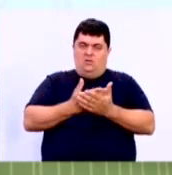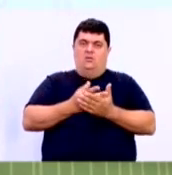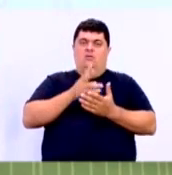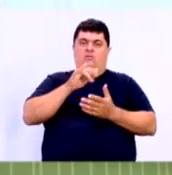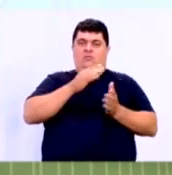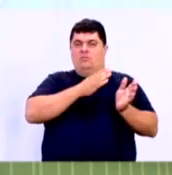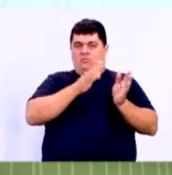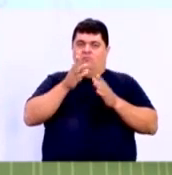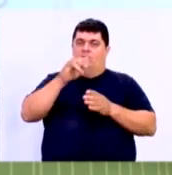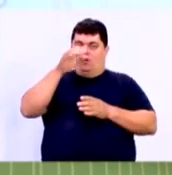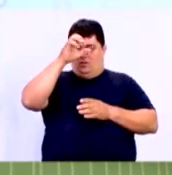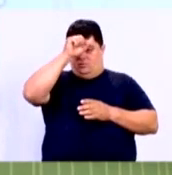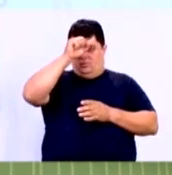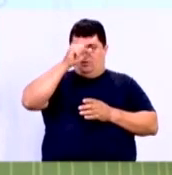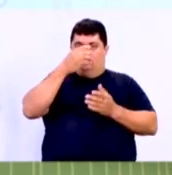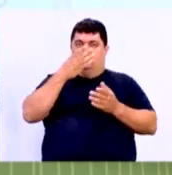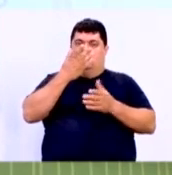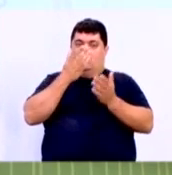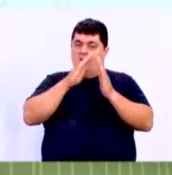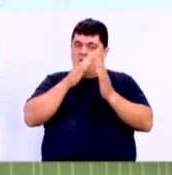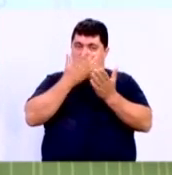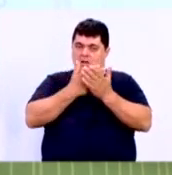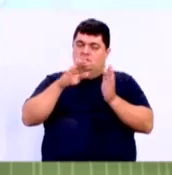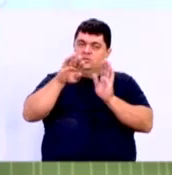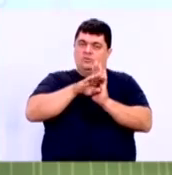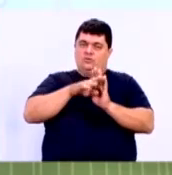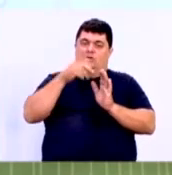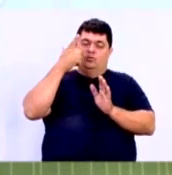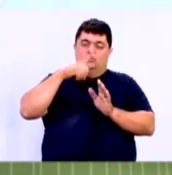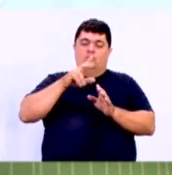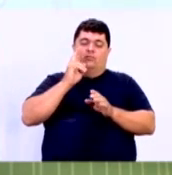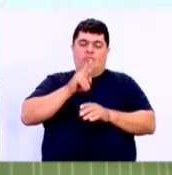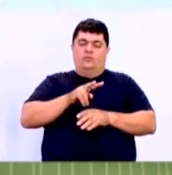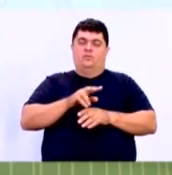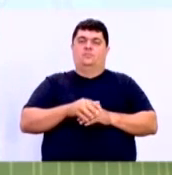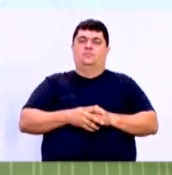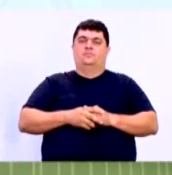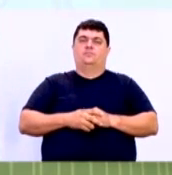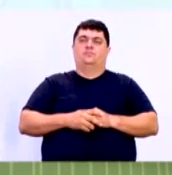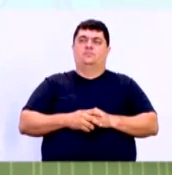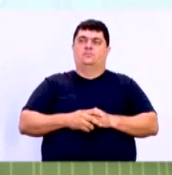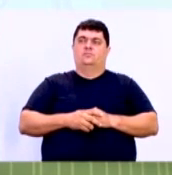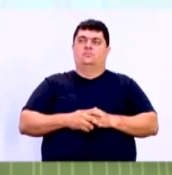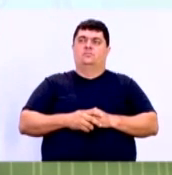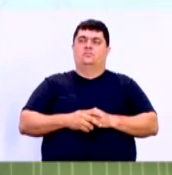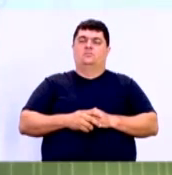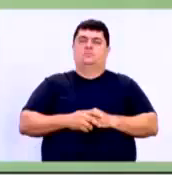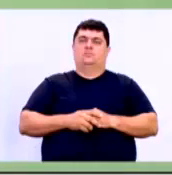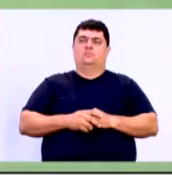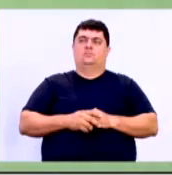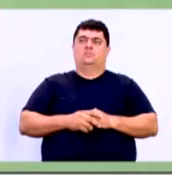vai aprender essa matéria. Chegou em casa, vamos rever. Vamos lá, custeio variável.